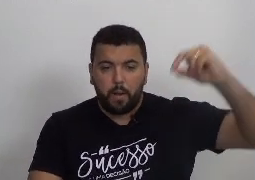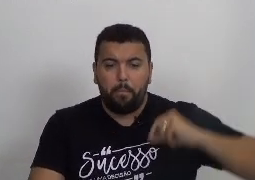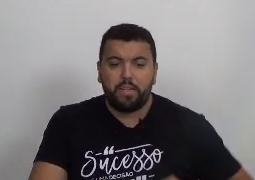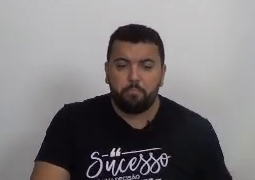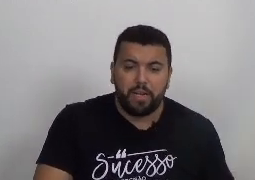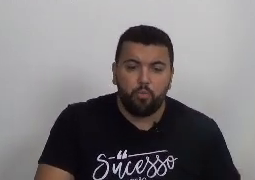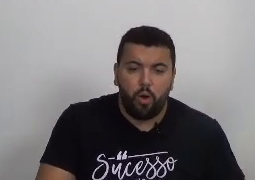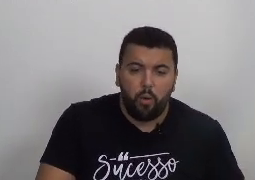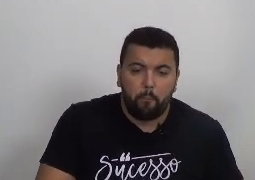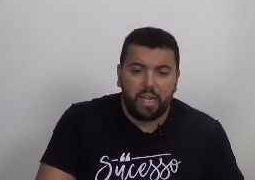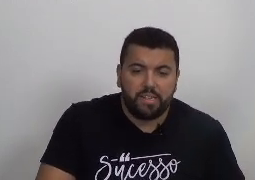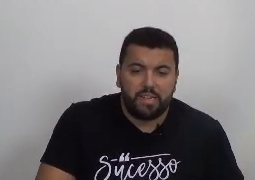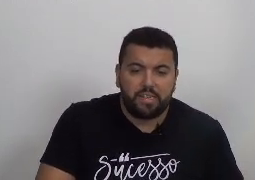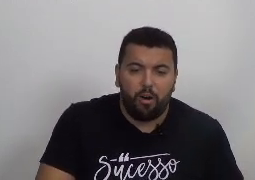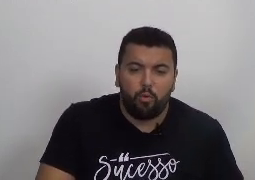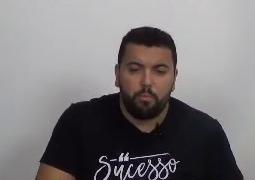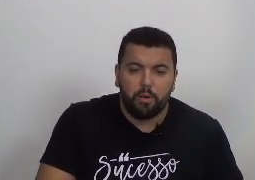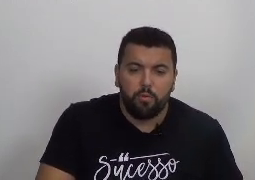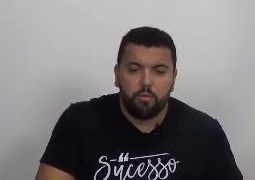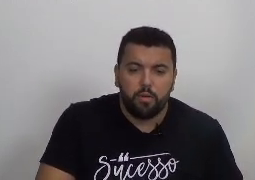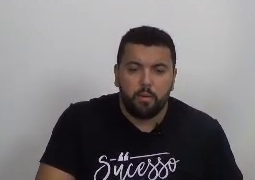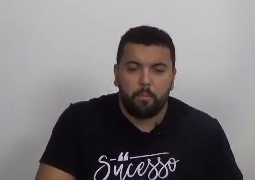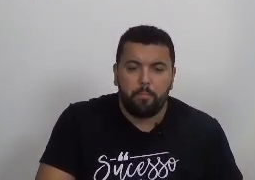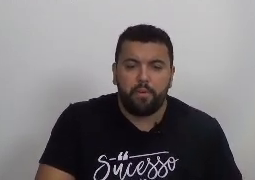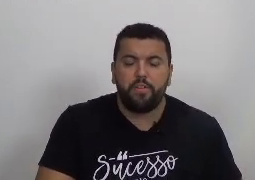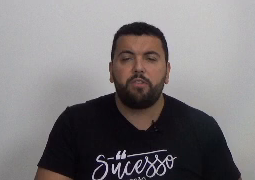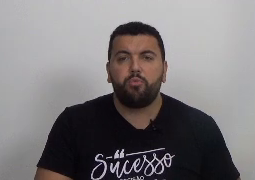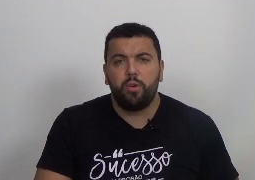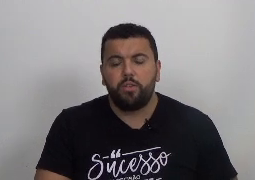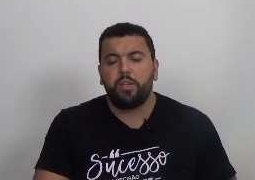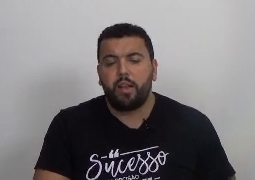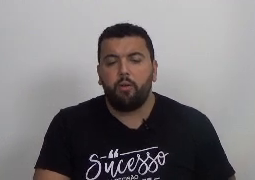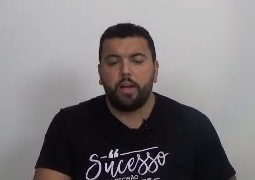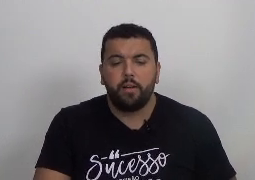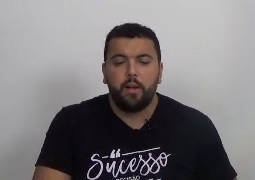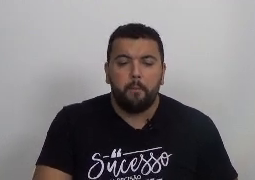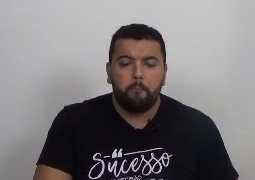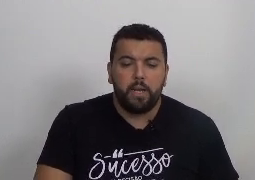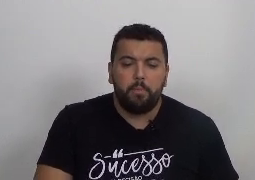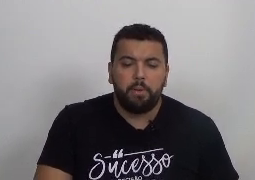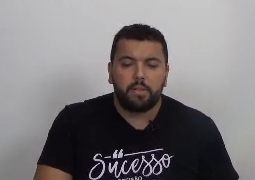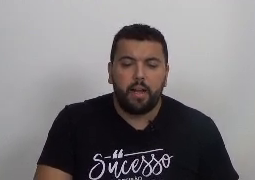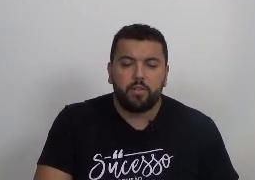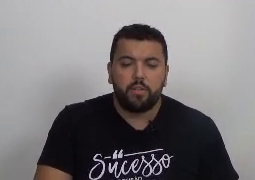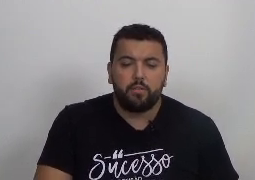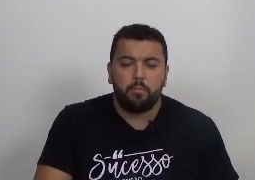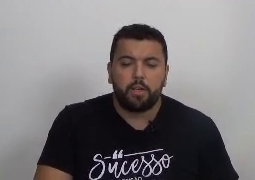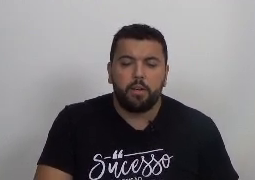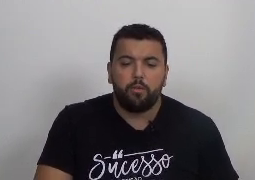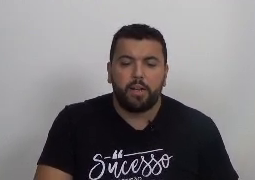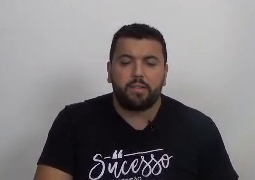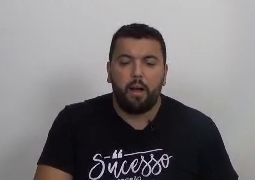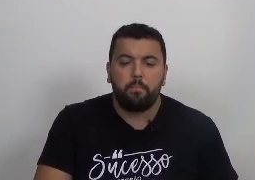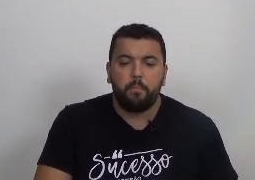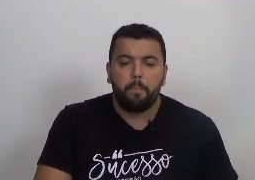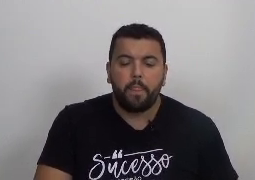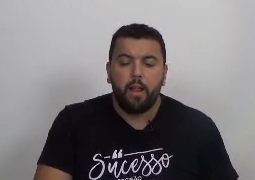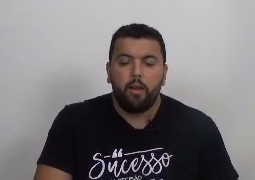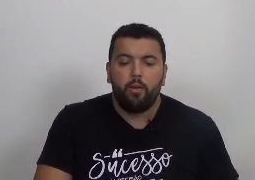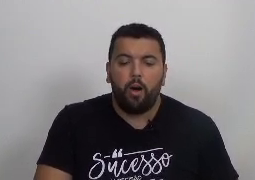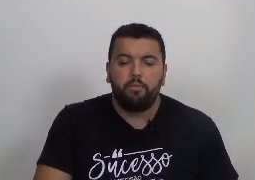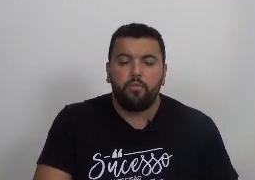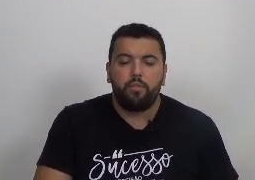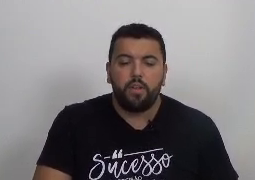quer participar de uma um presenciar um comigo para prefeitura de itaguaí manda uma mensagem nesse número aqui no